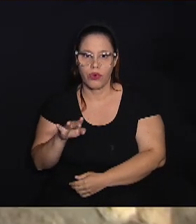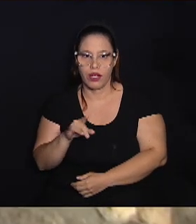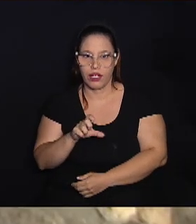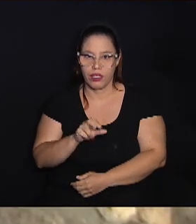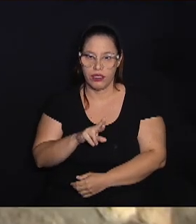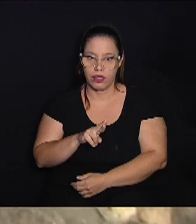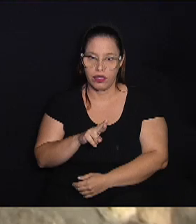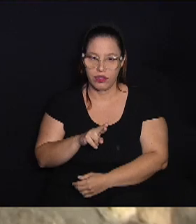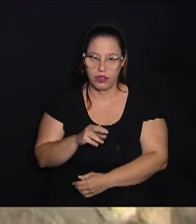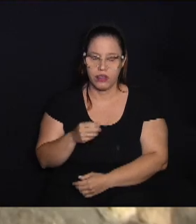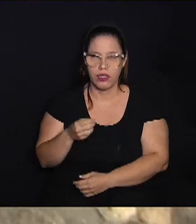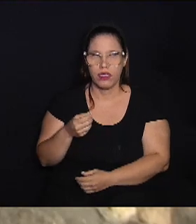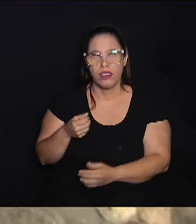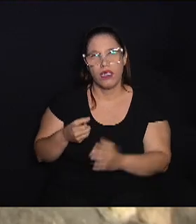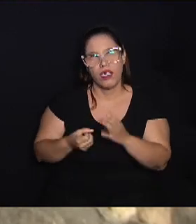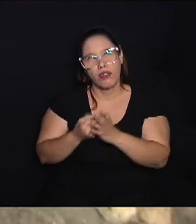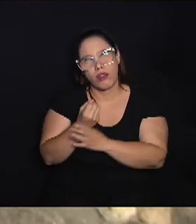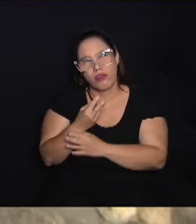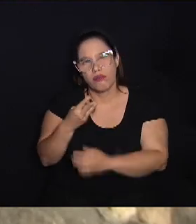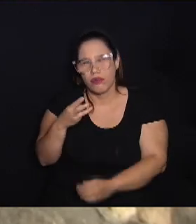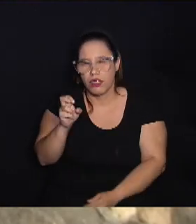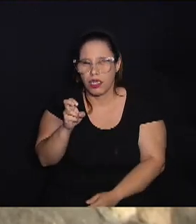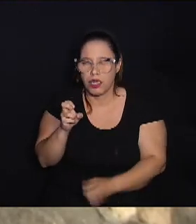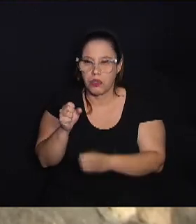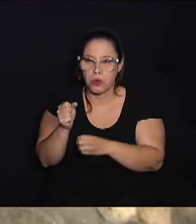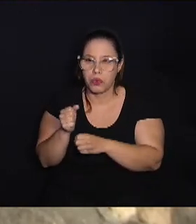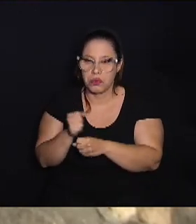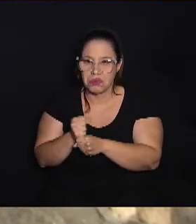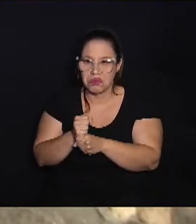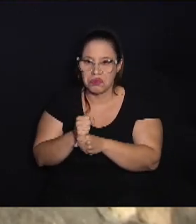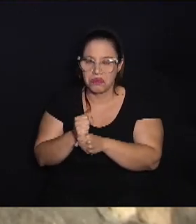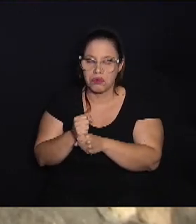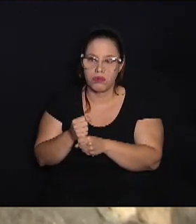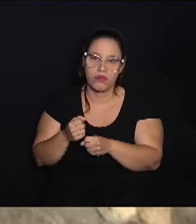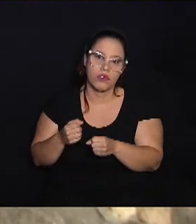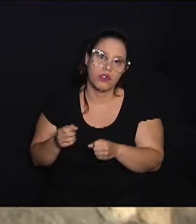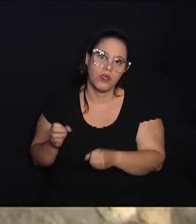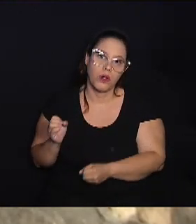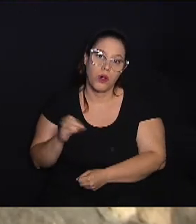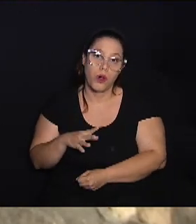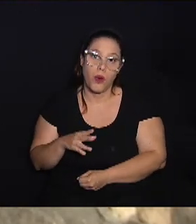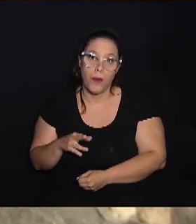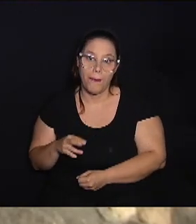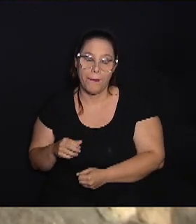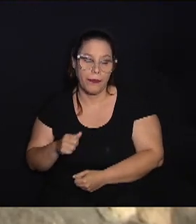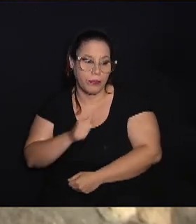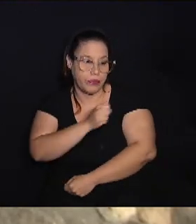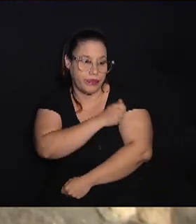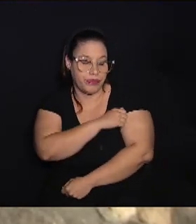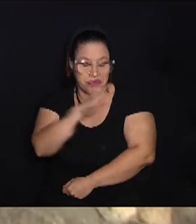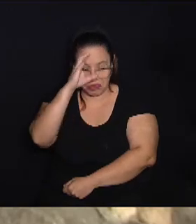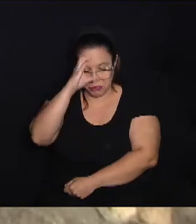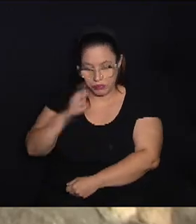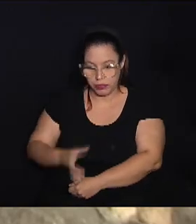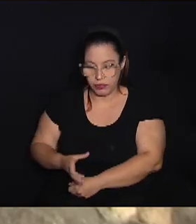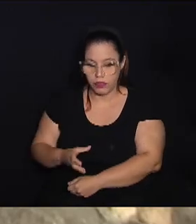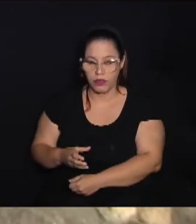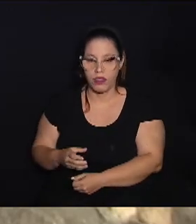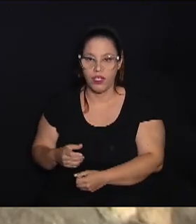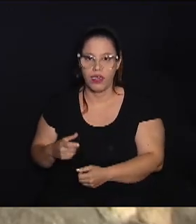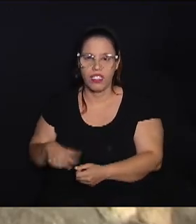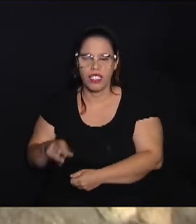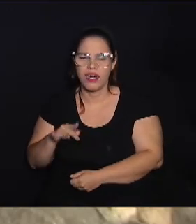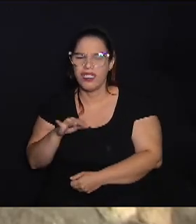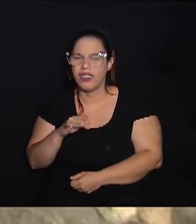existe há 35 anos e estimula o desenvolvimento do protagonismo estudantil, da cidadania ativa e da liderança. São